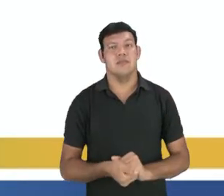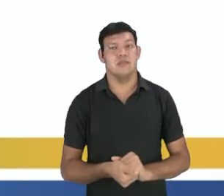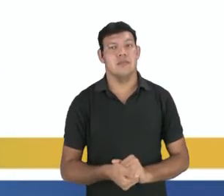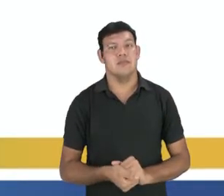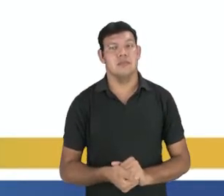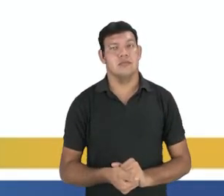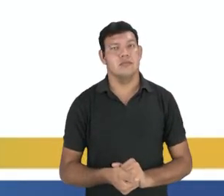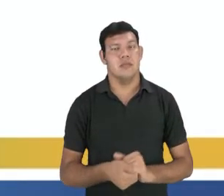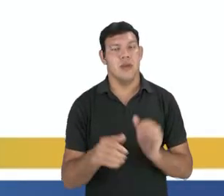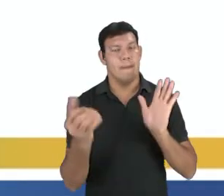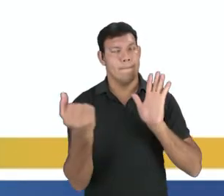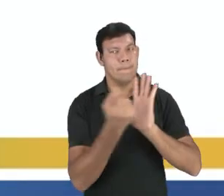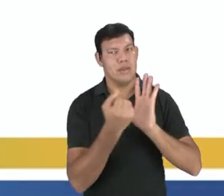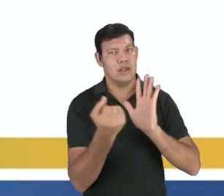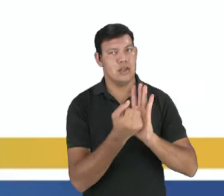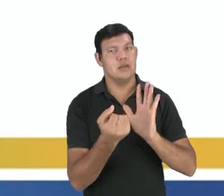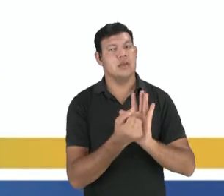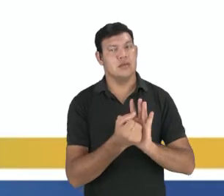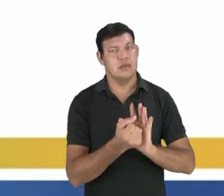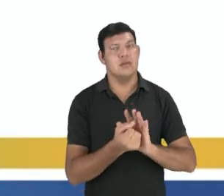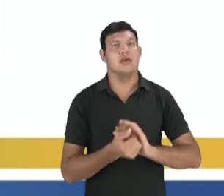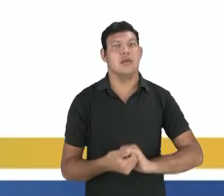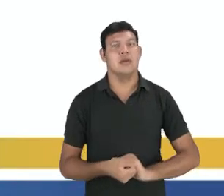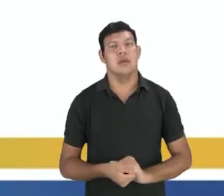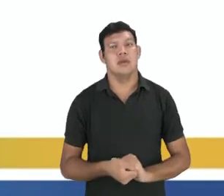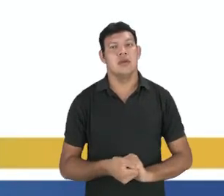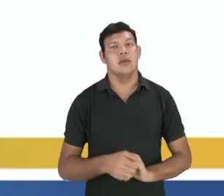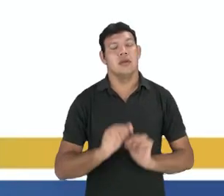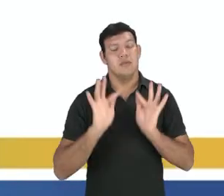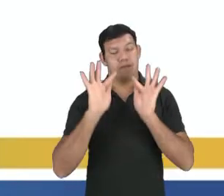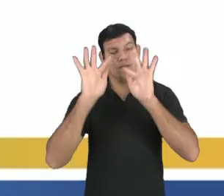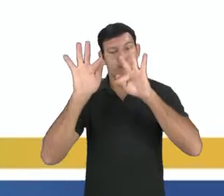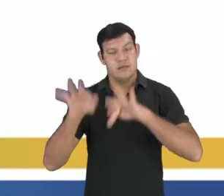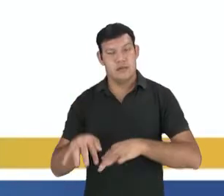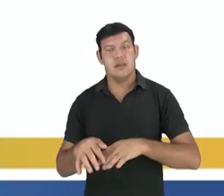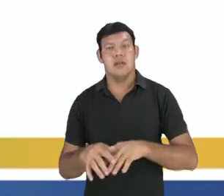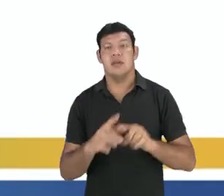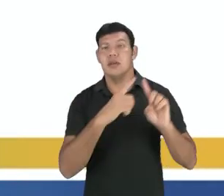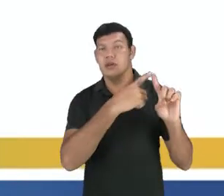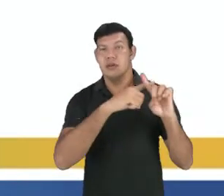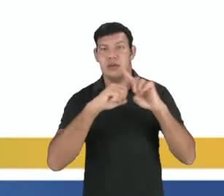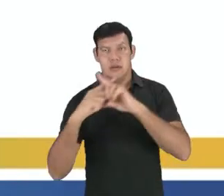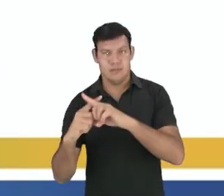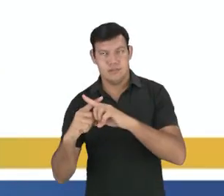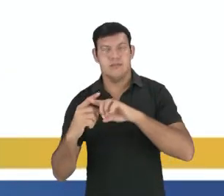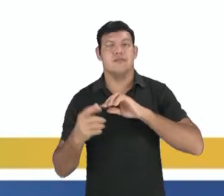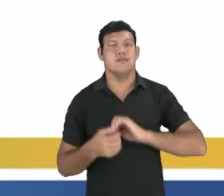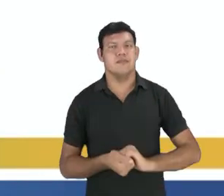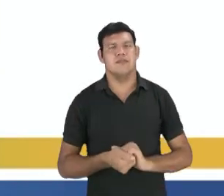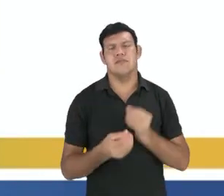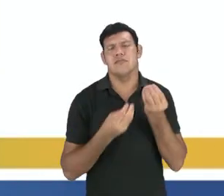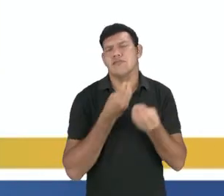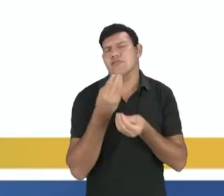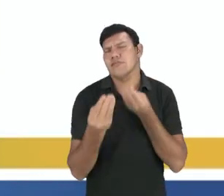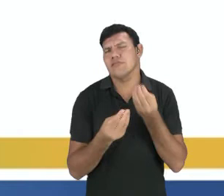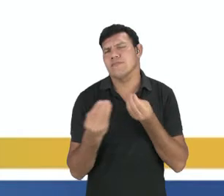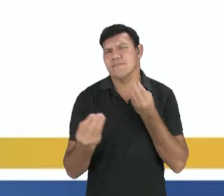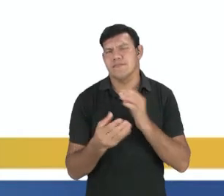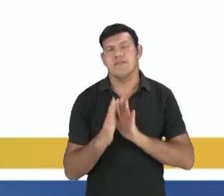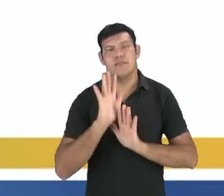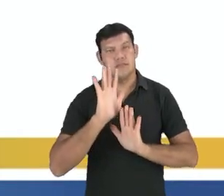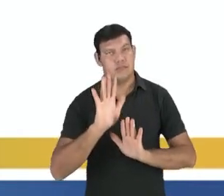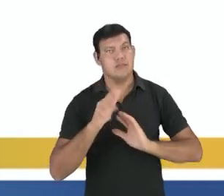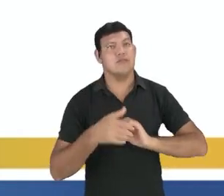que dividem todos os números em questão e, ao final, realizar a multiplicação entre eles. Como assim? Vamos ver